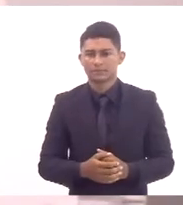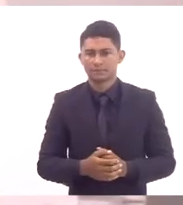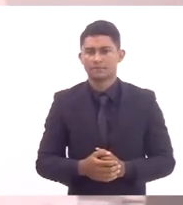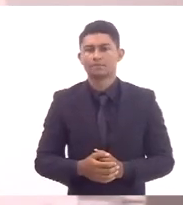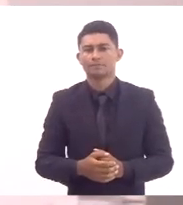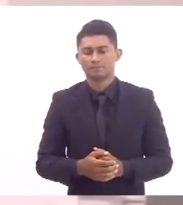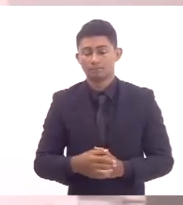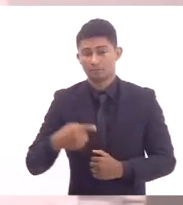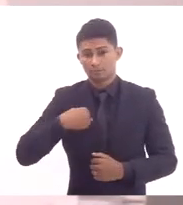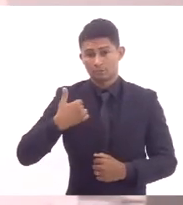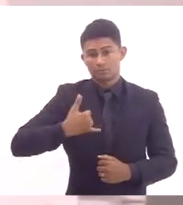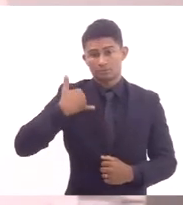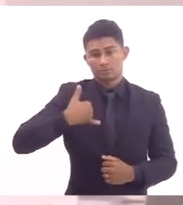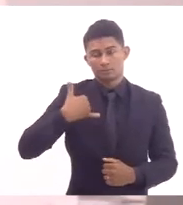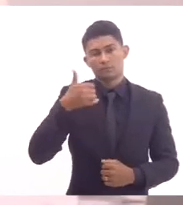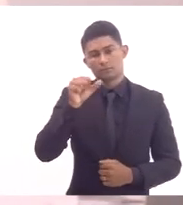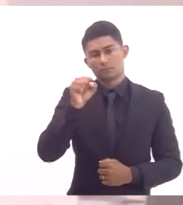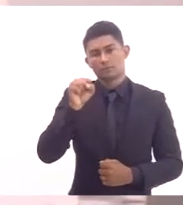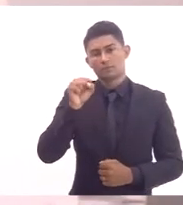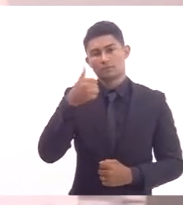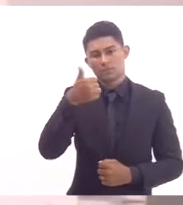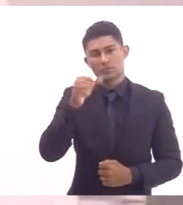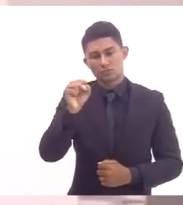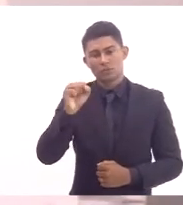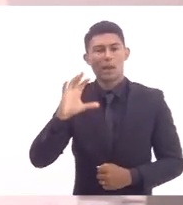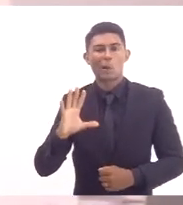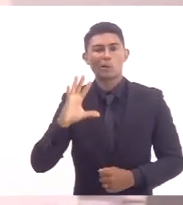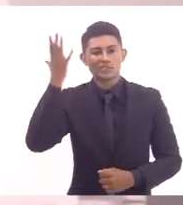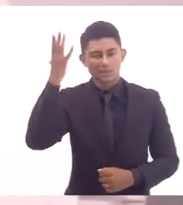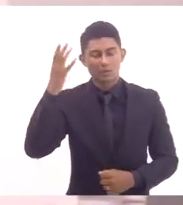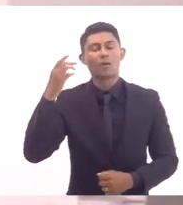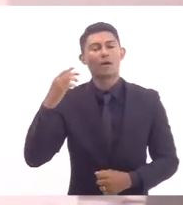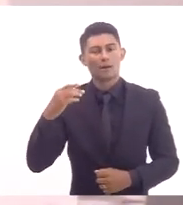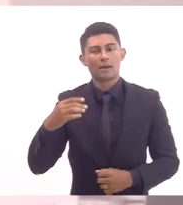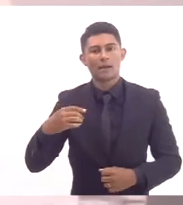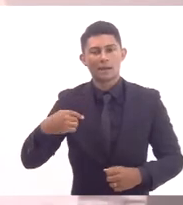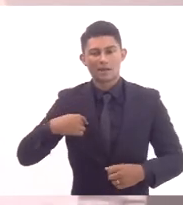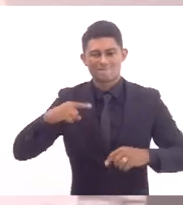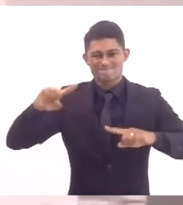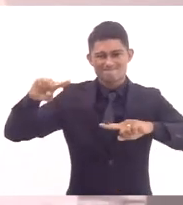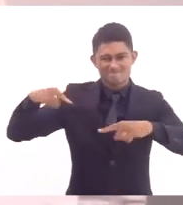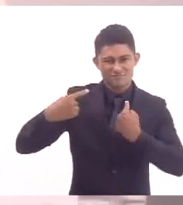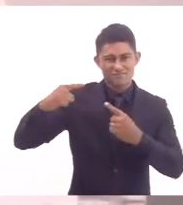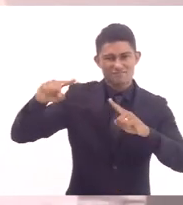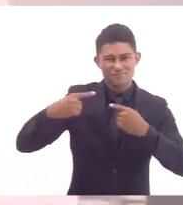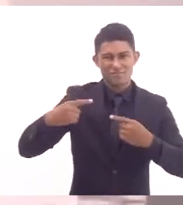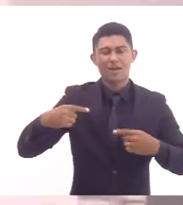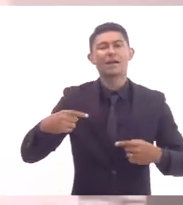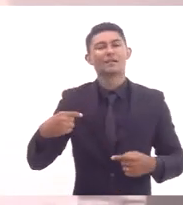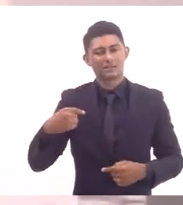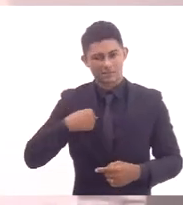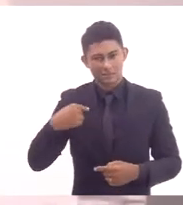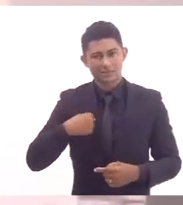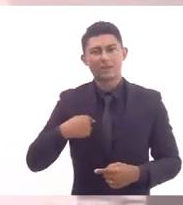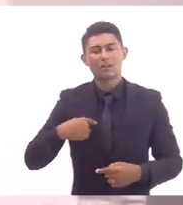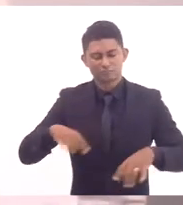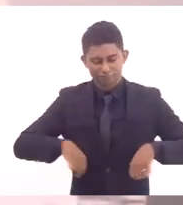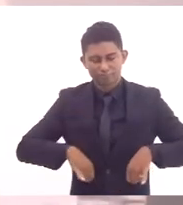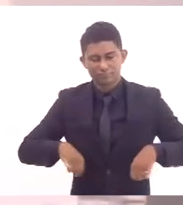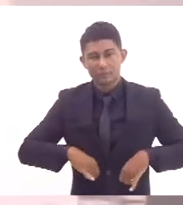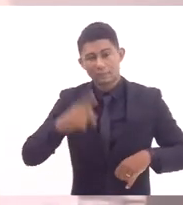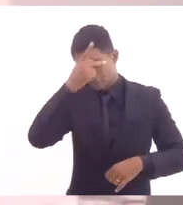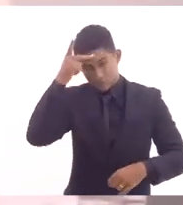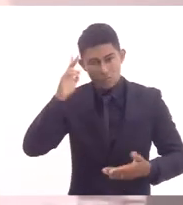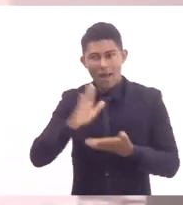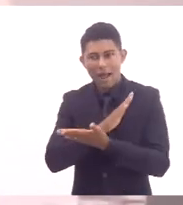com 18 anos estava pendurado no pau-de-arara sendo torturado aí eu lembro sempre isso porque tem gente que diz que não houve tortura